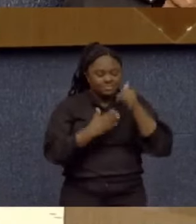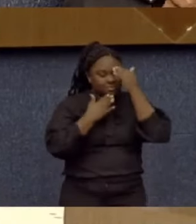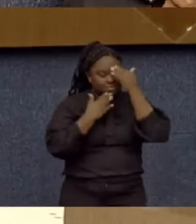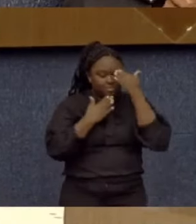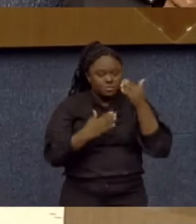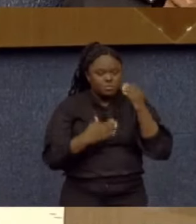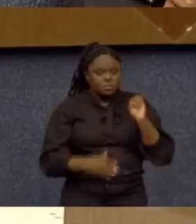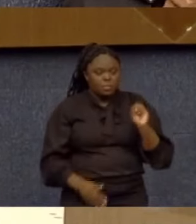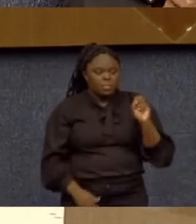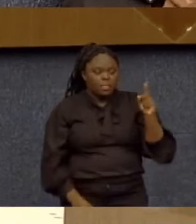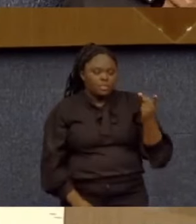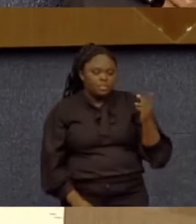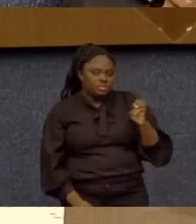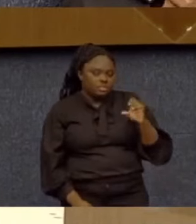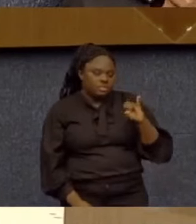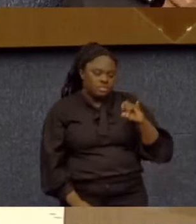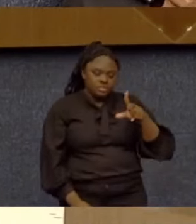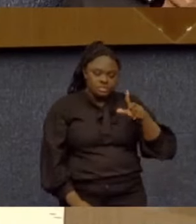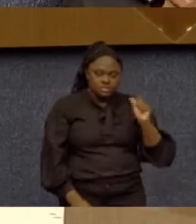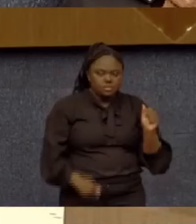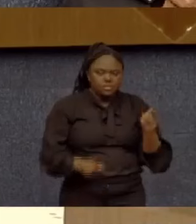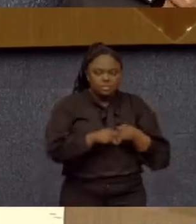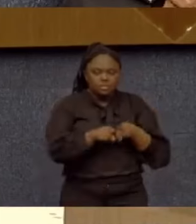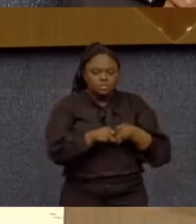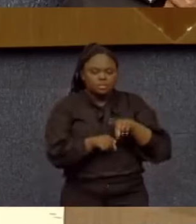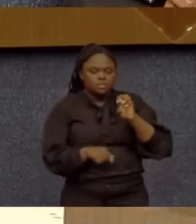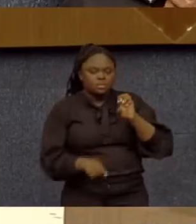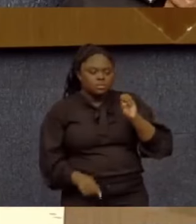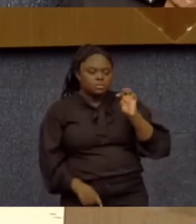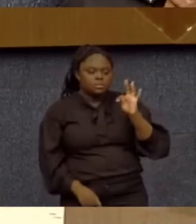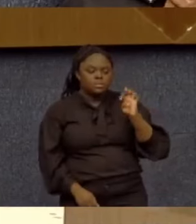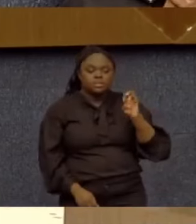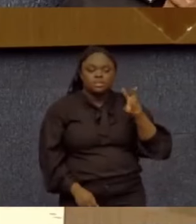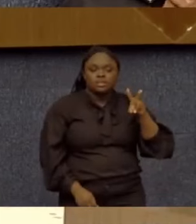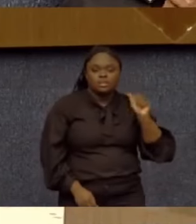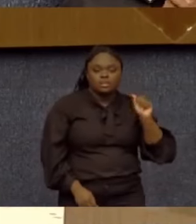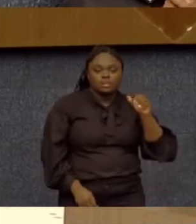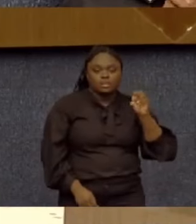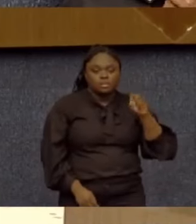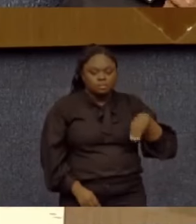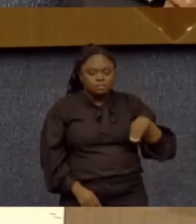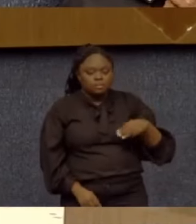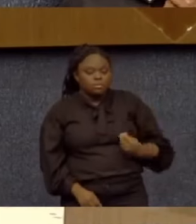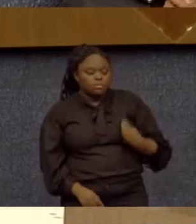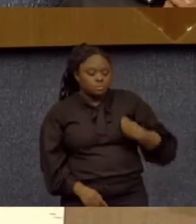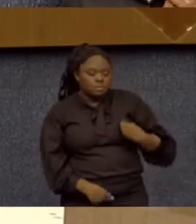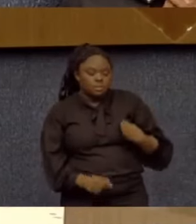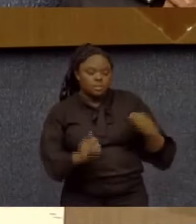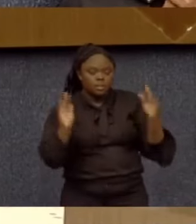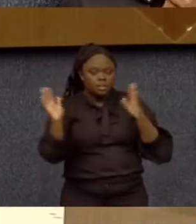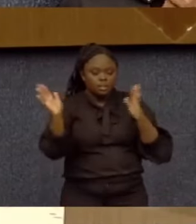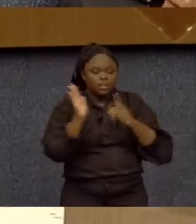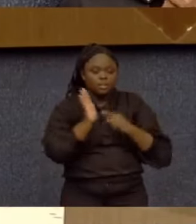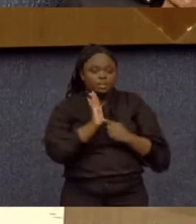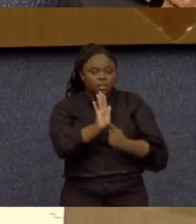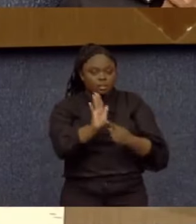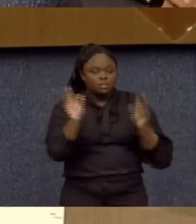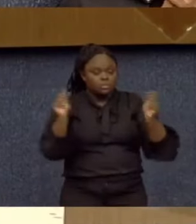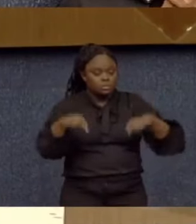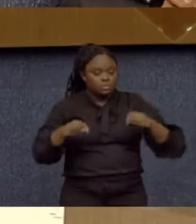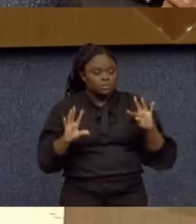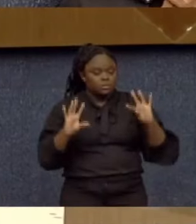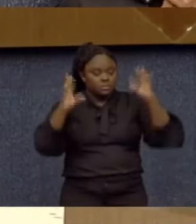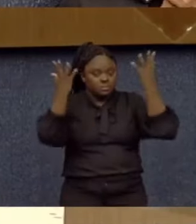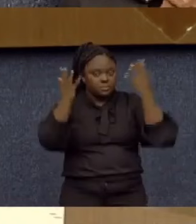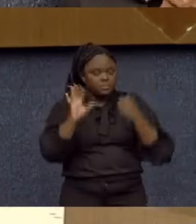Sheila, ao Estevão, ao senhor Aguiar, por fazer parte desse momento aqui e agora, tornando possível essa celebração. Que